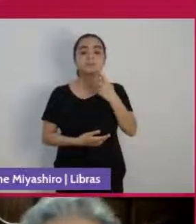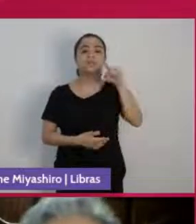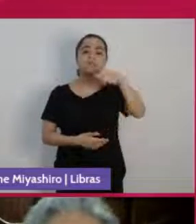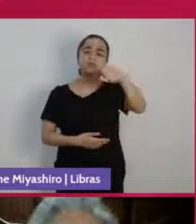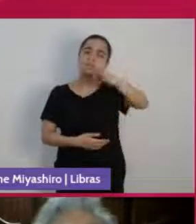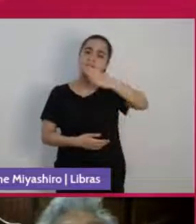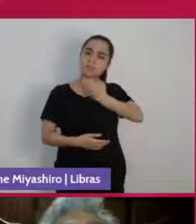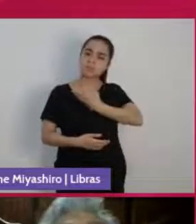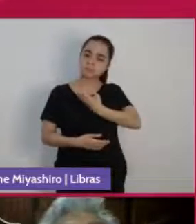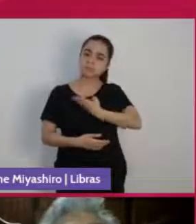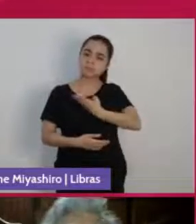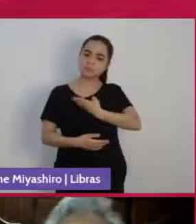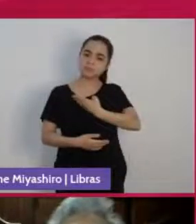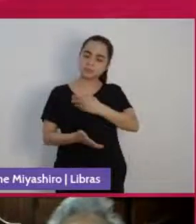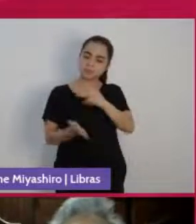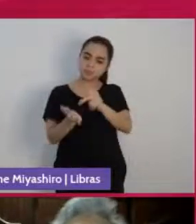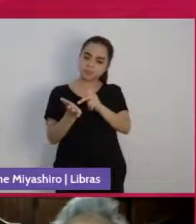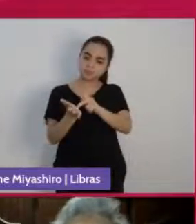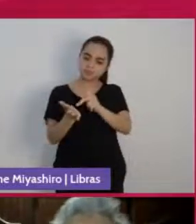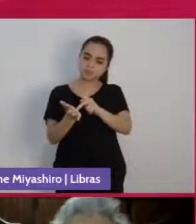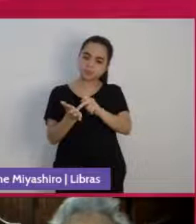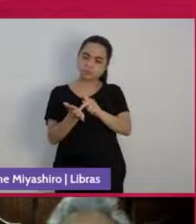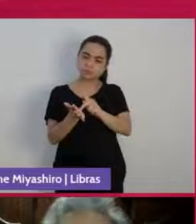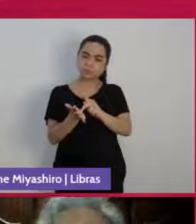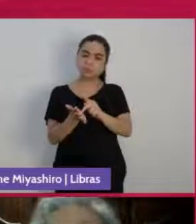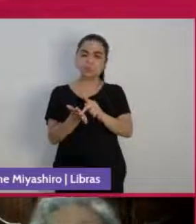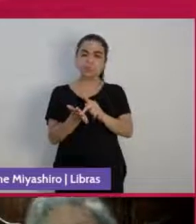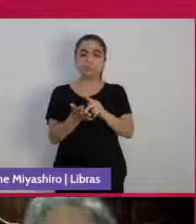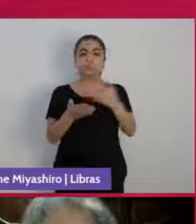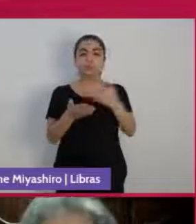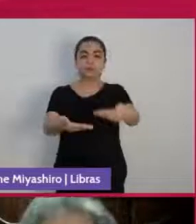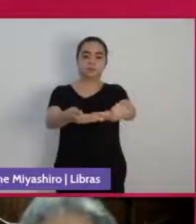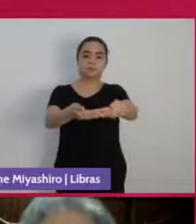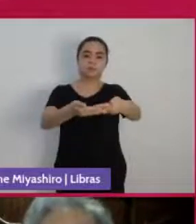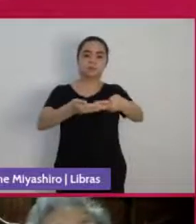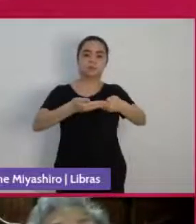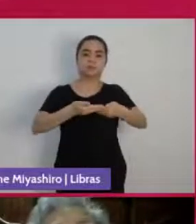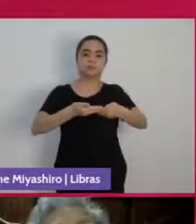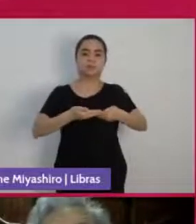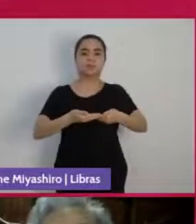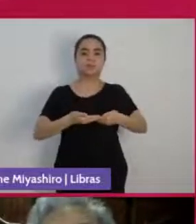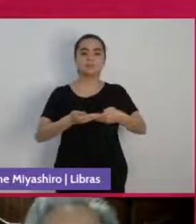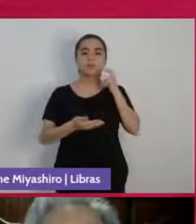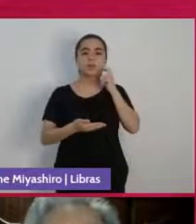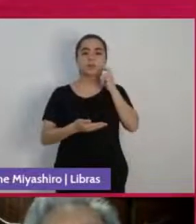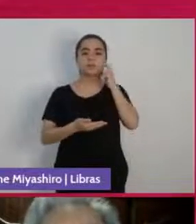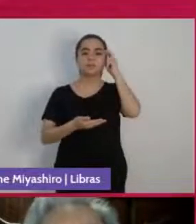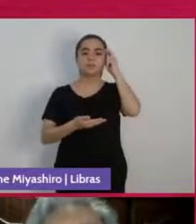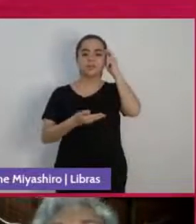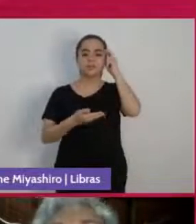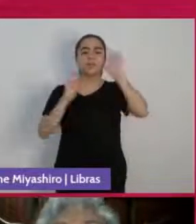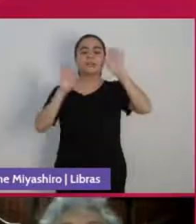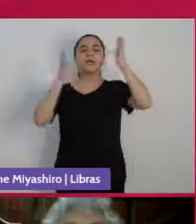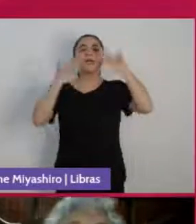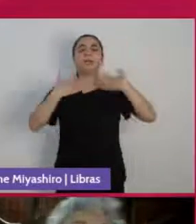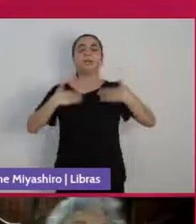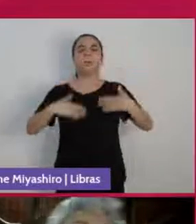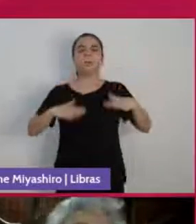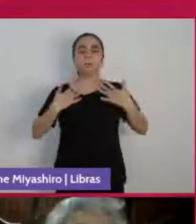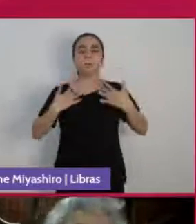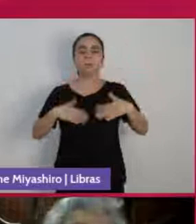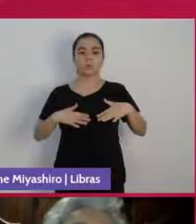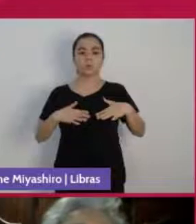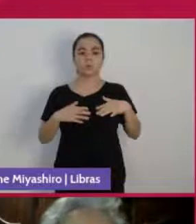dela, para que ela vence essa vergonha e você consiga fazer o exame com